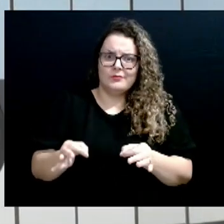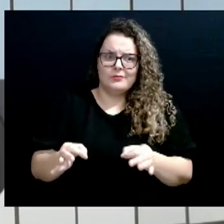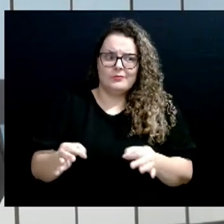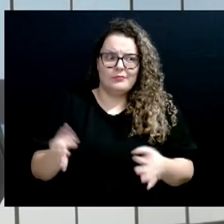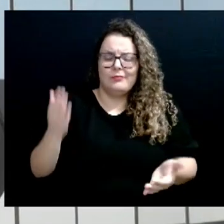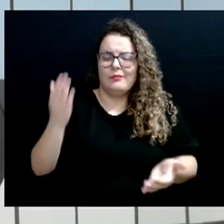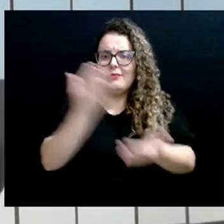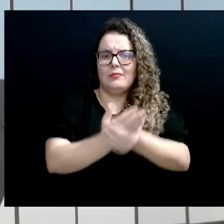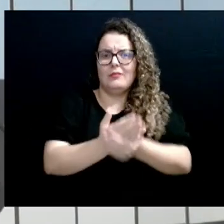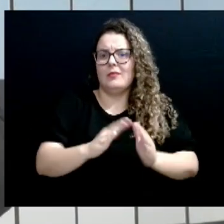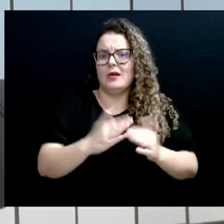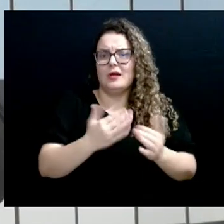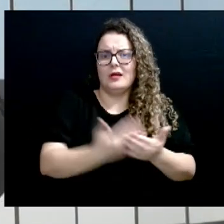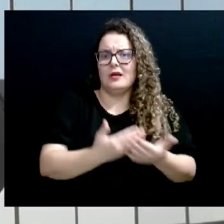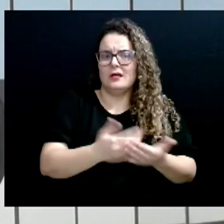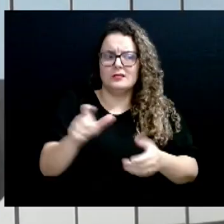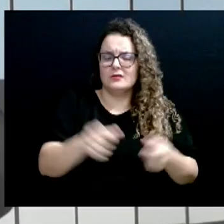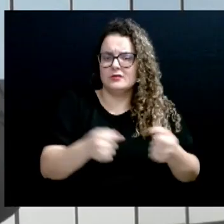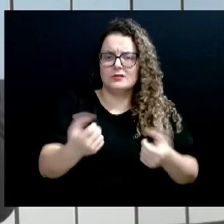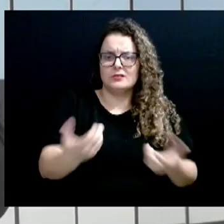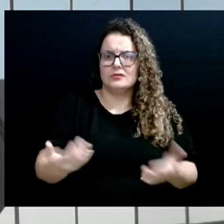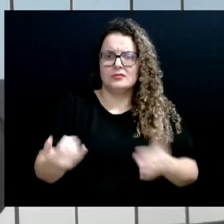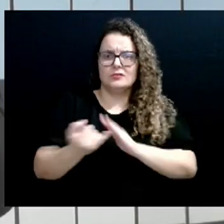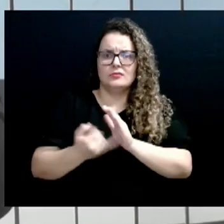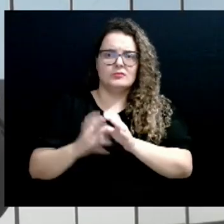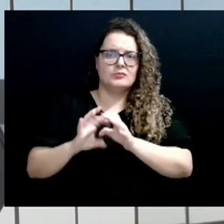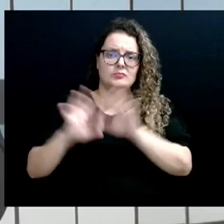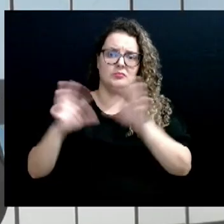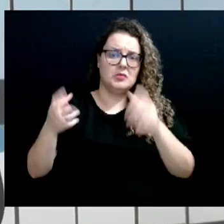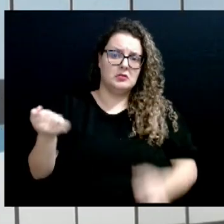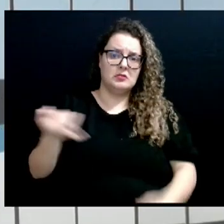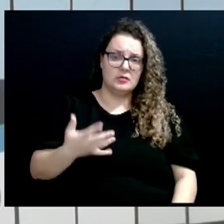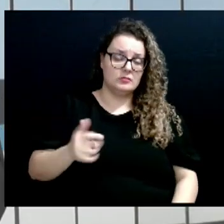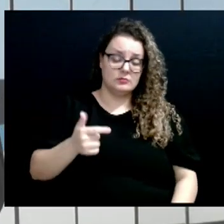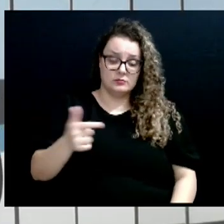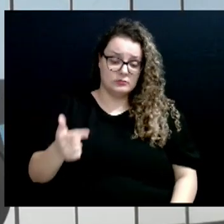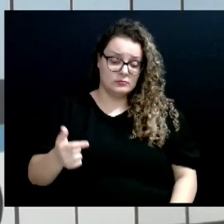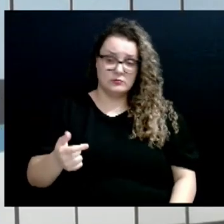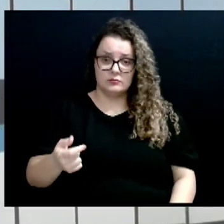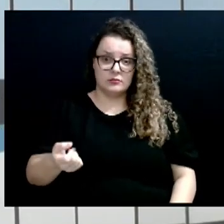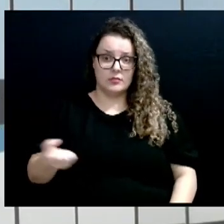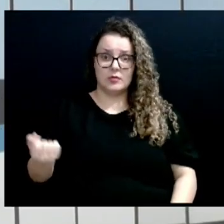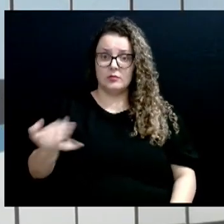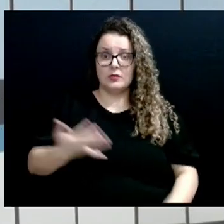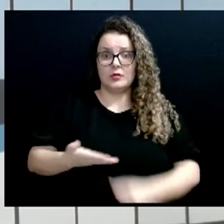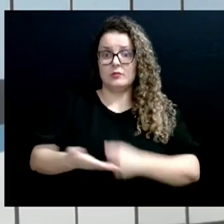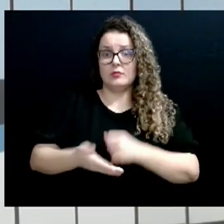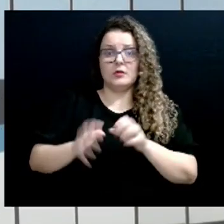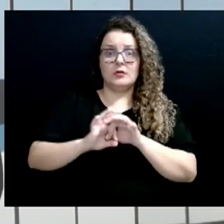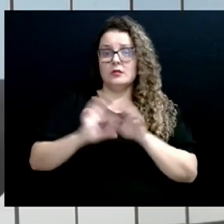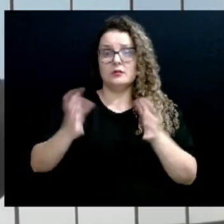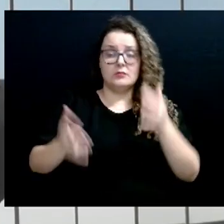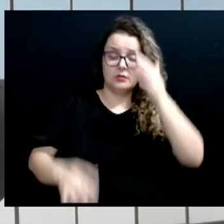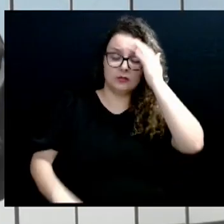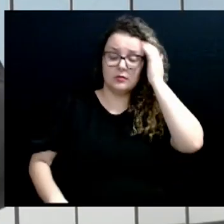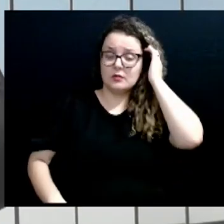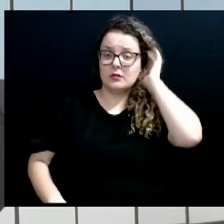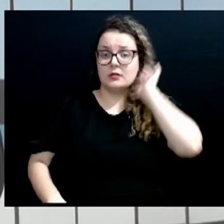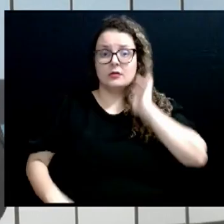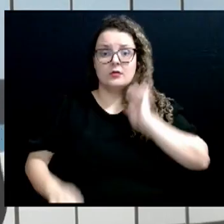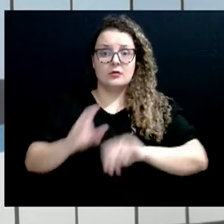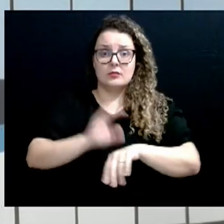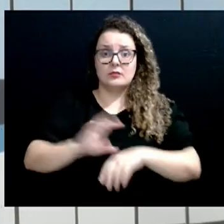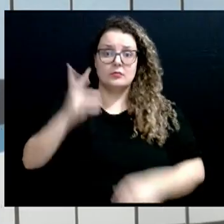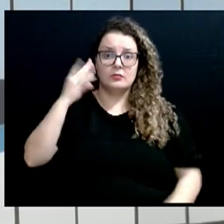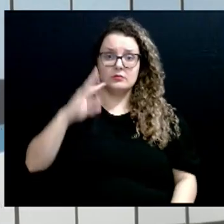e deixar a pessoa, o instrutor, livre para fazer quantas aulas, não tem mais aula, quantidade mínima, livre, e também tirar o curso teórico da autoescola e jogar gratuito,